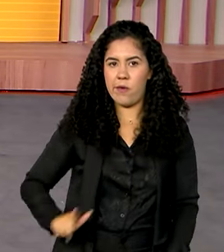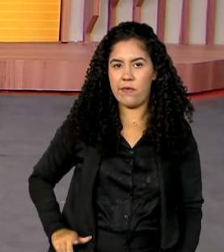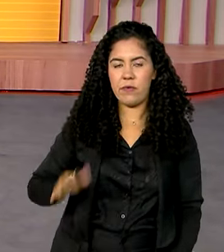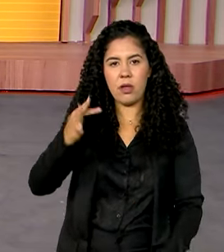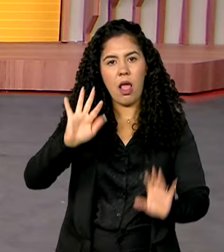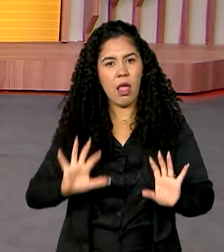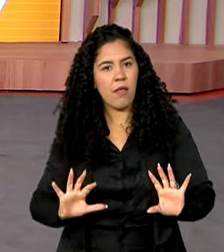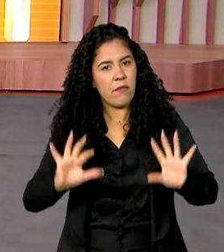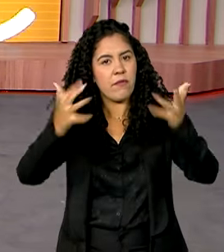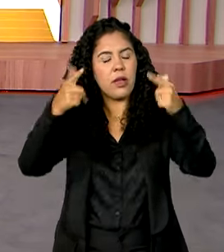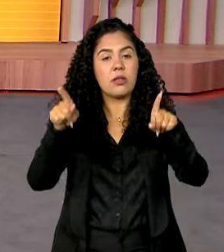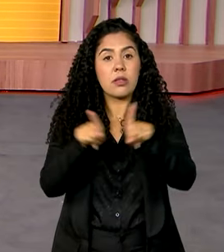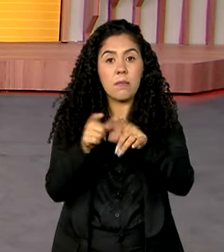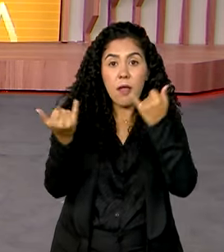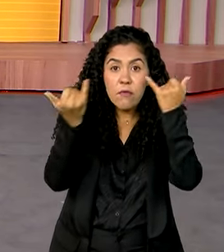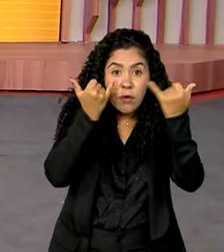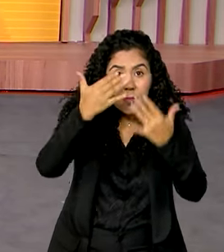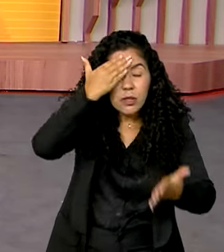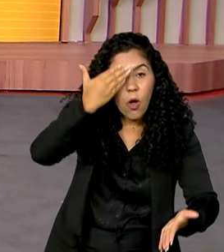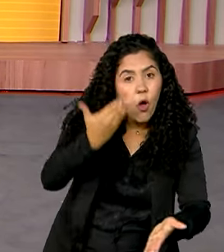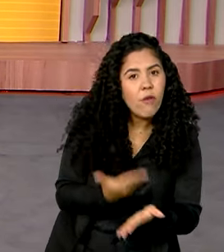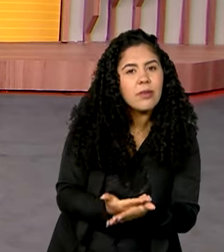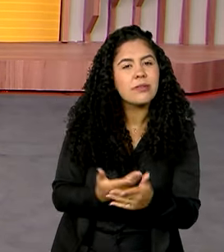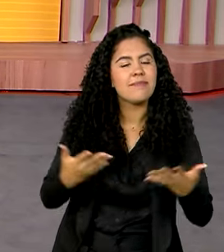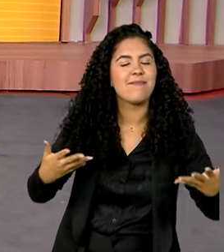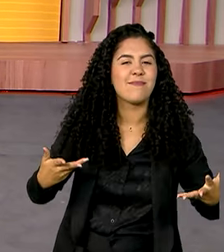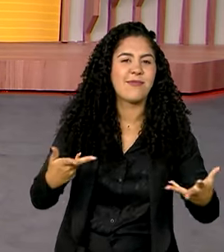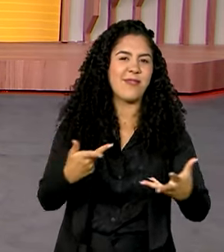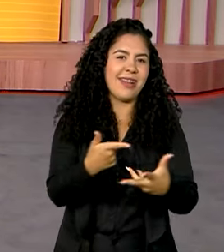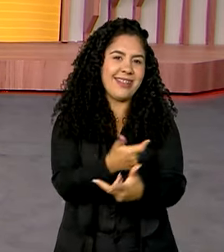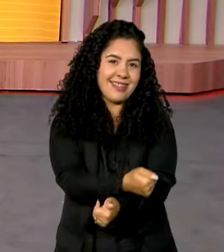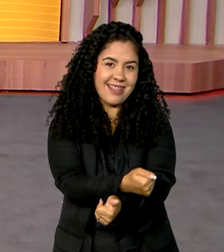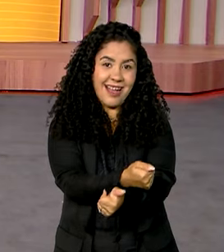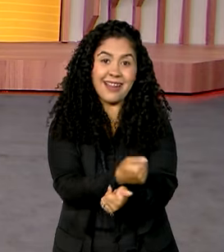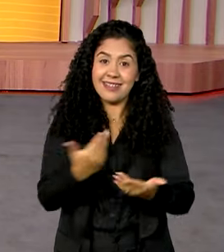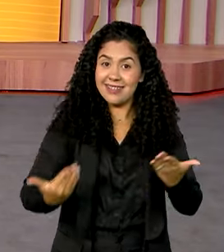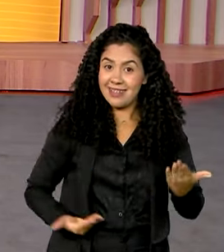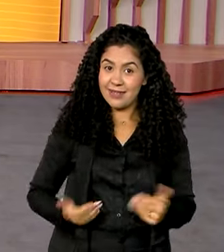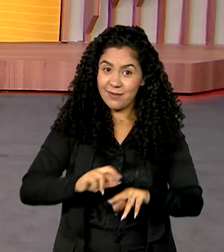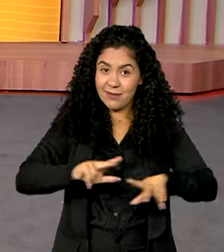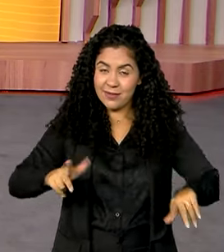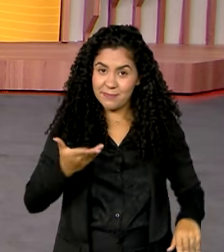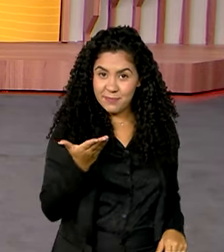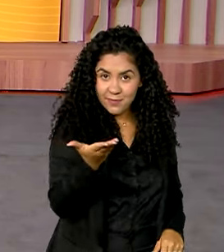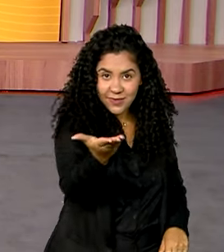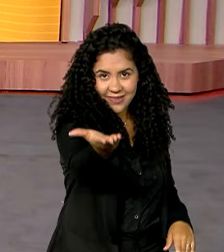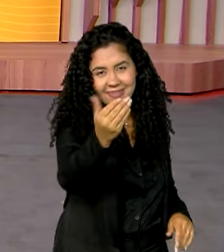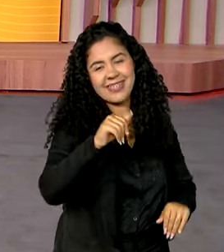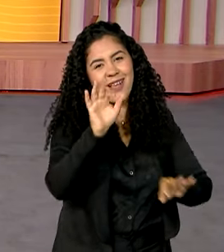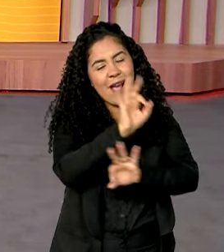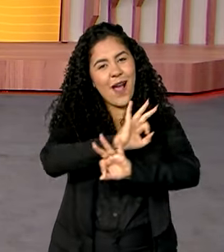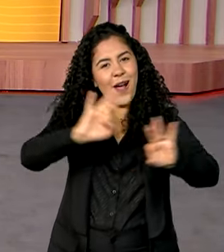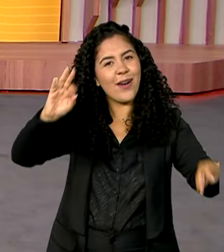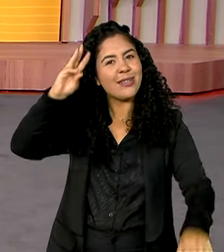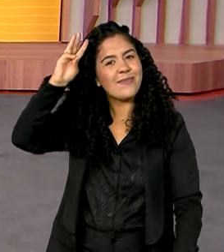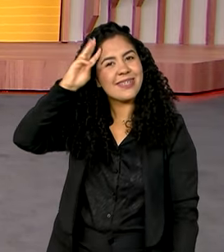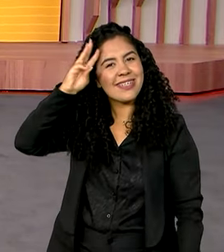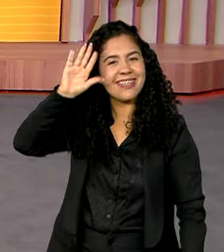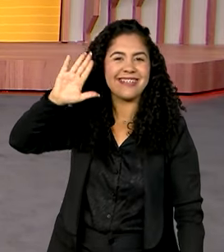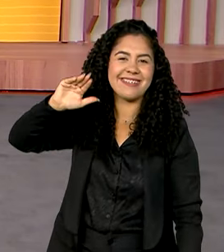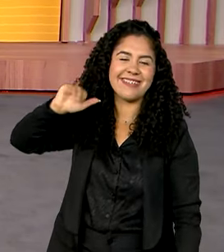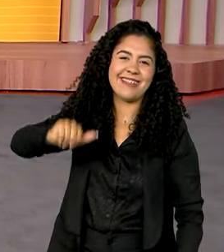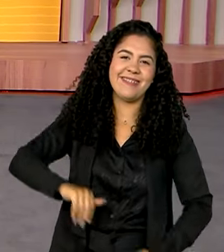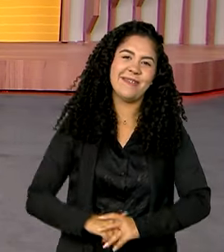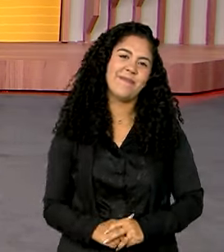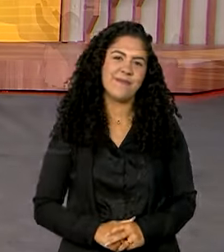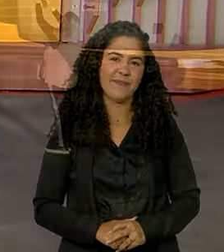eventos ao vivo, informação confiável e de qualidade, muita prestação de serviço para você. Uma ótima terça-feira. Tchau.